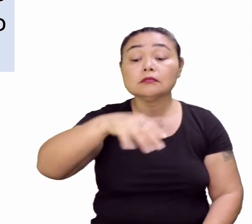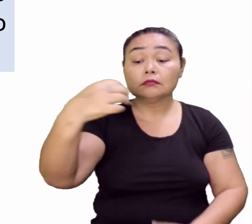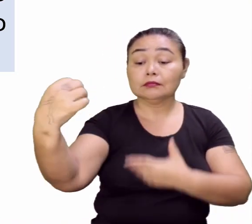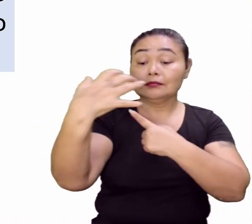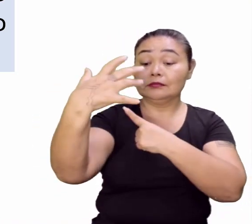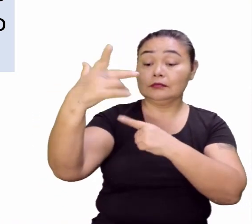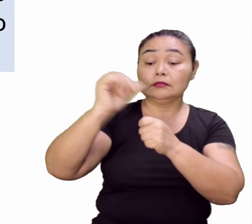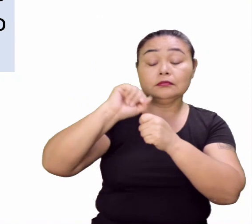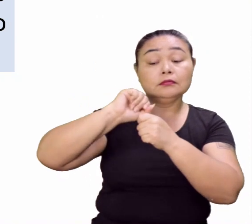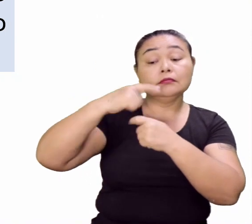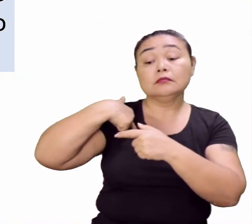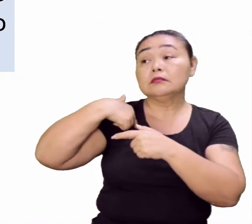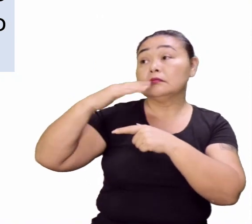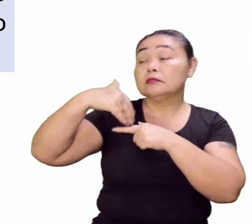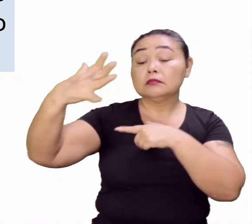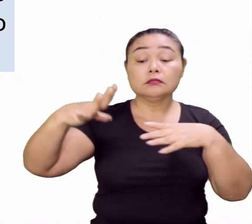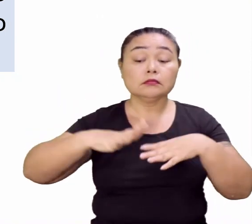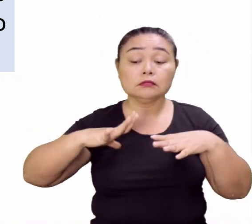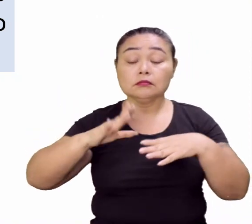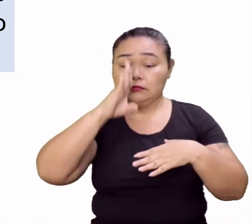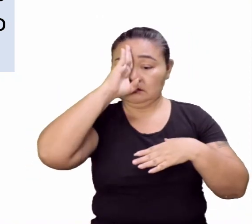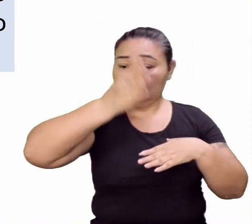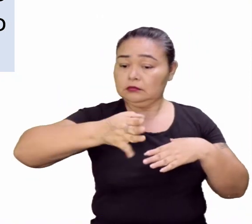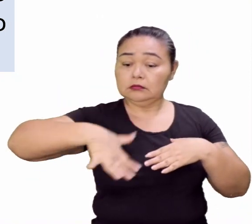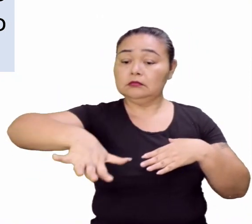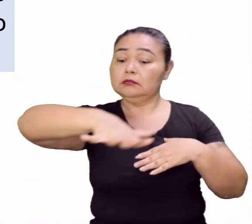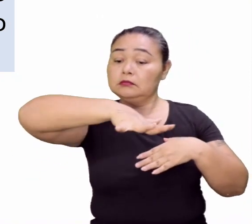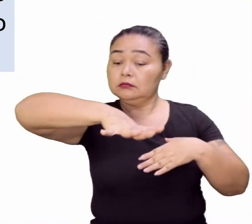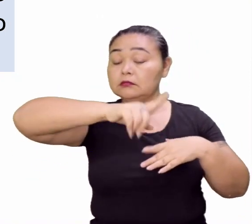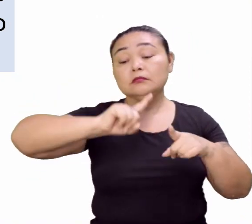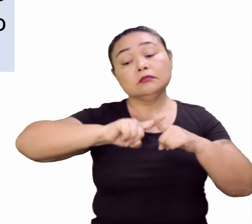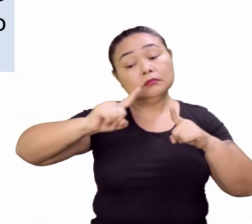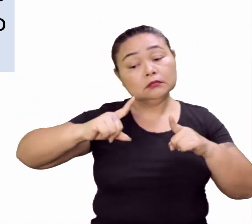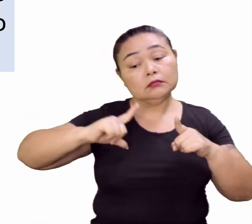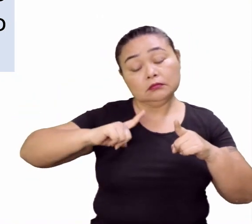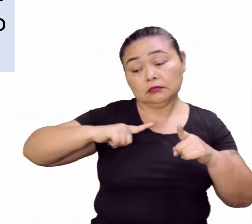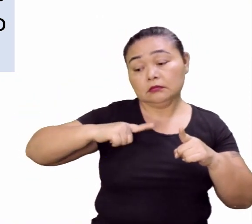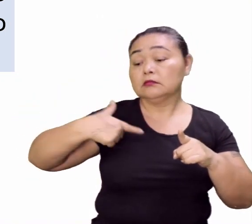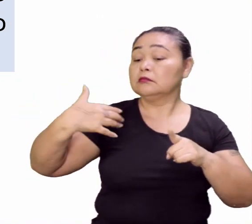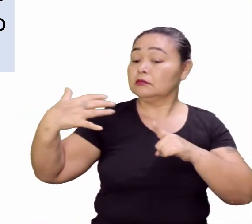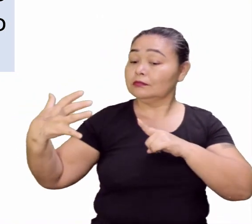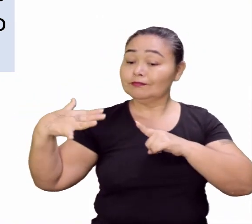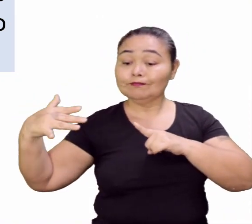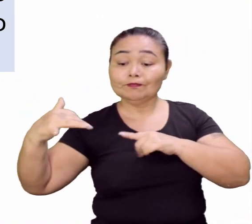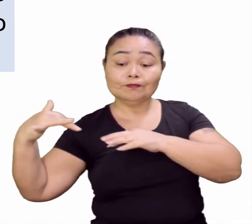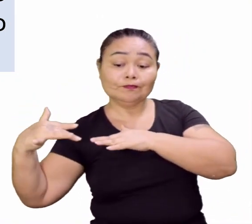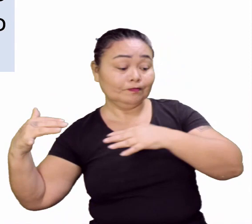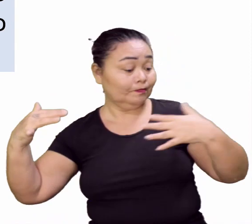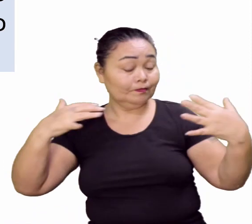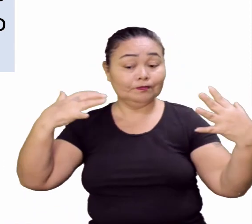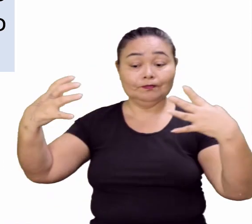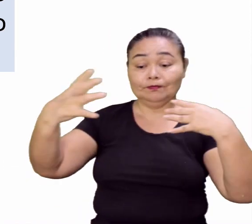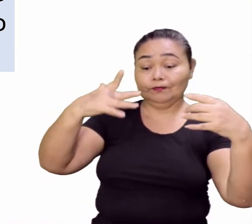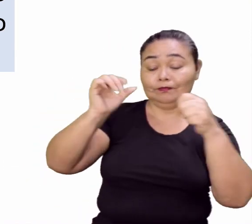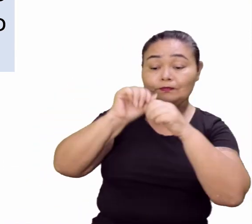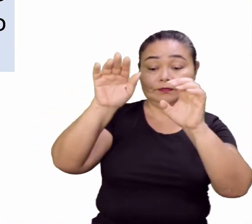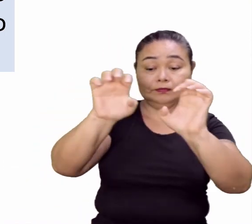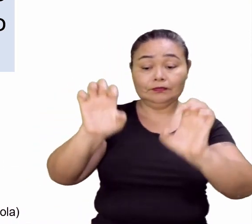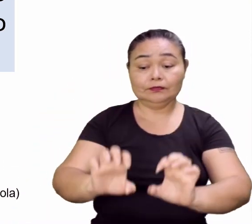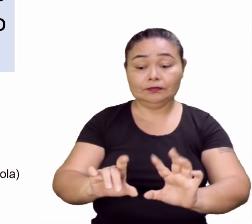daquelas cidades que não é a metrópole principal da área, mas também exerce grande influência por conta da sua